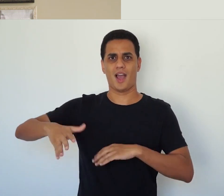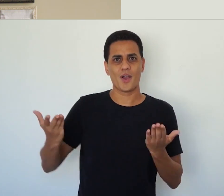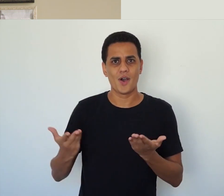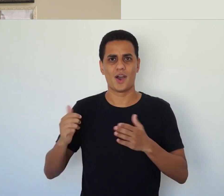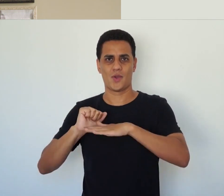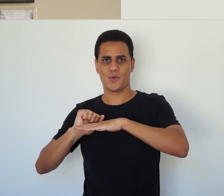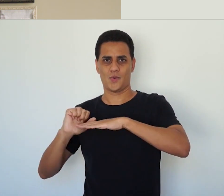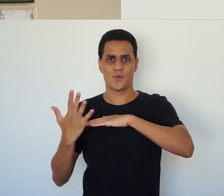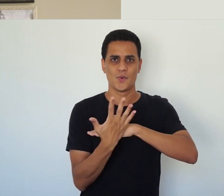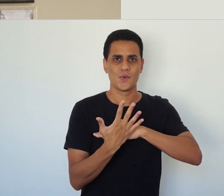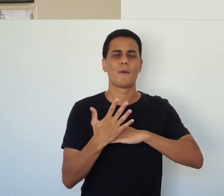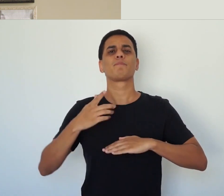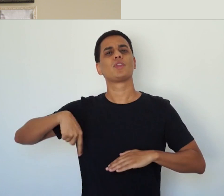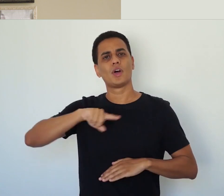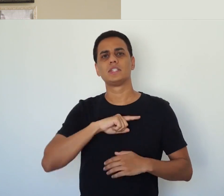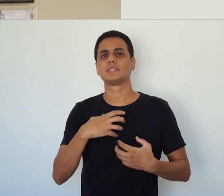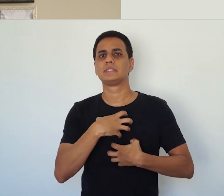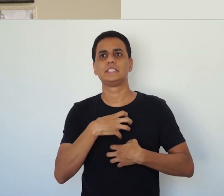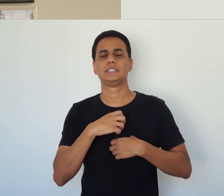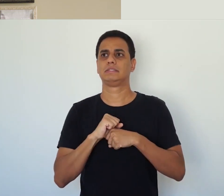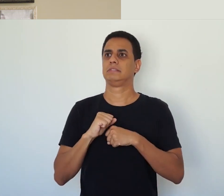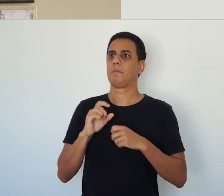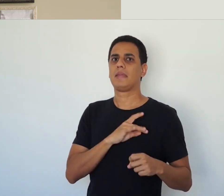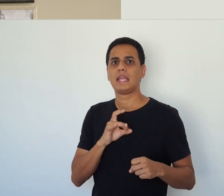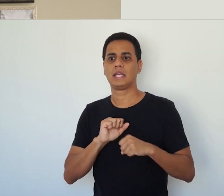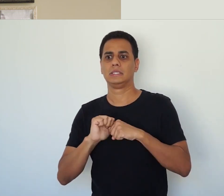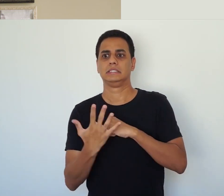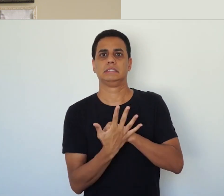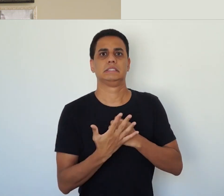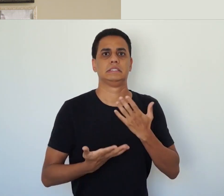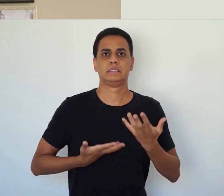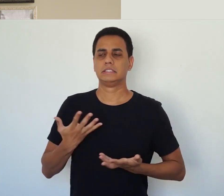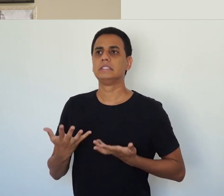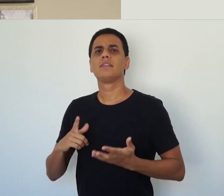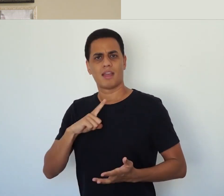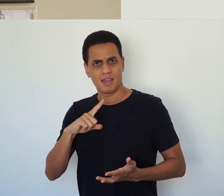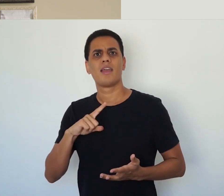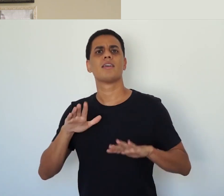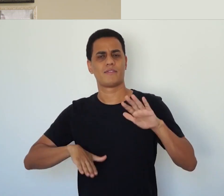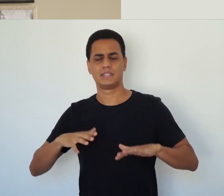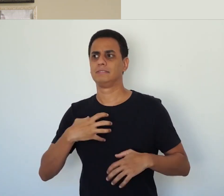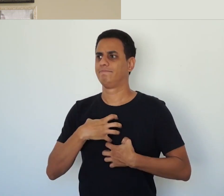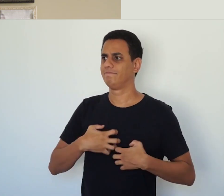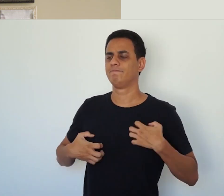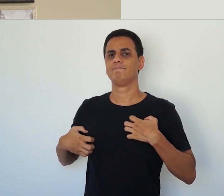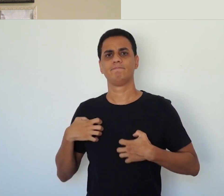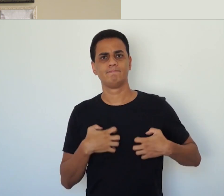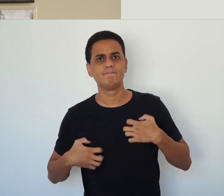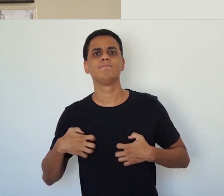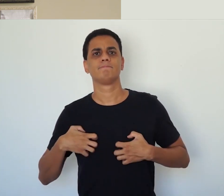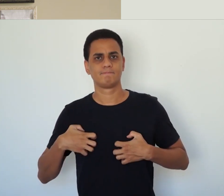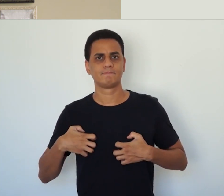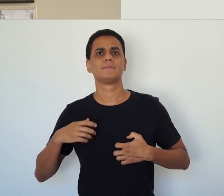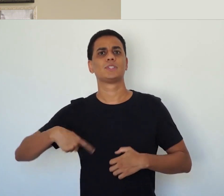Covid-19, do coronavírus, todos nós ou já nos sentimos ameaçados, ou estamos nos sentindo, ou vamos nos sentir ameaçados de